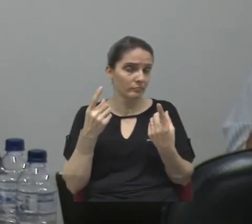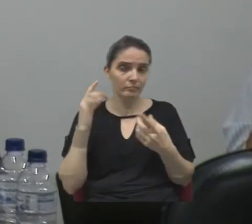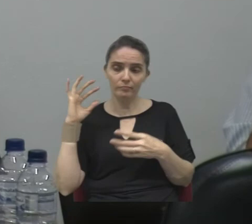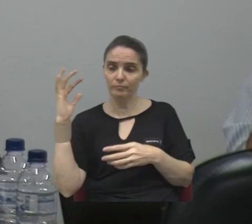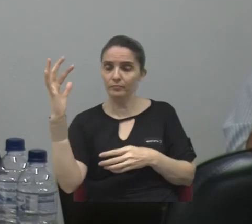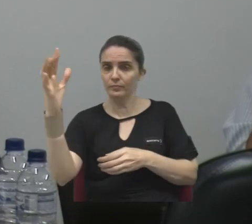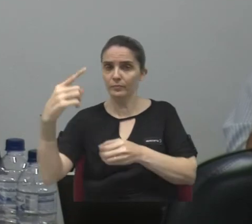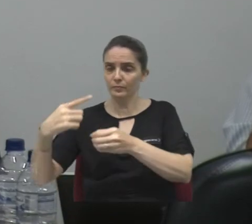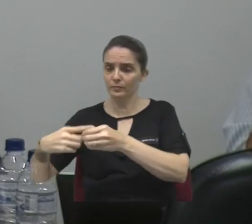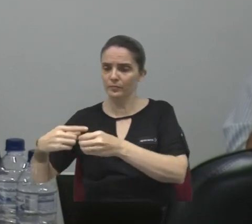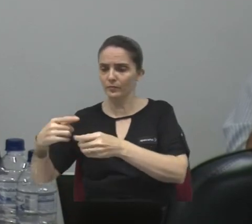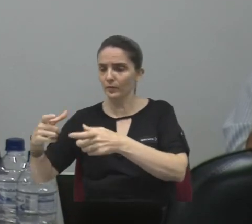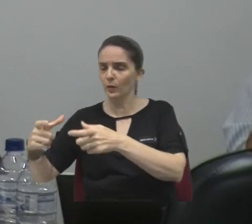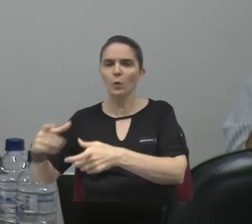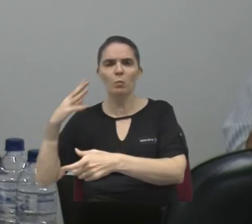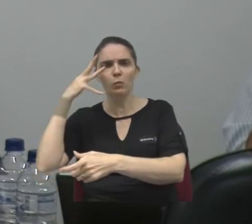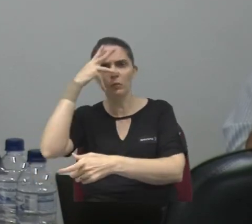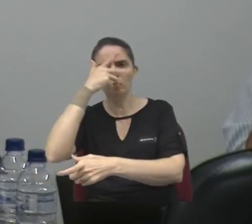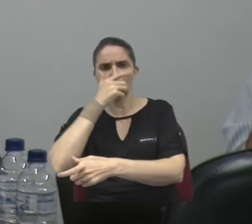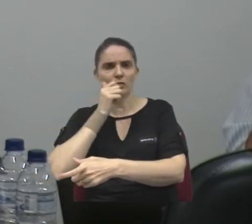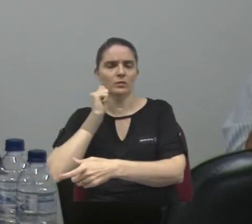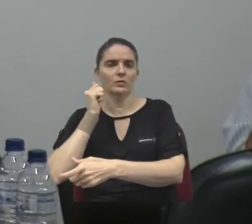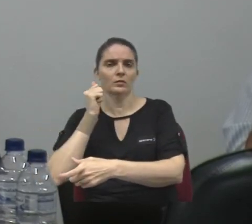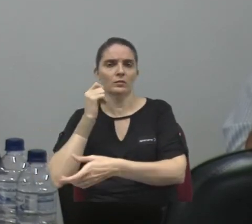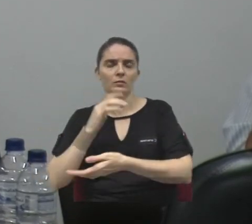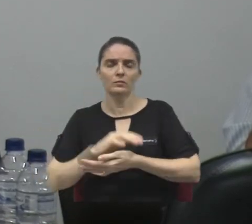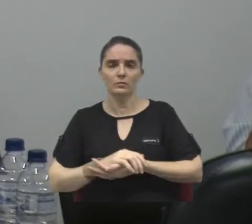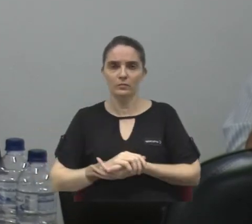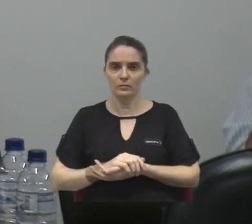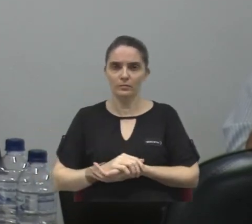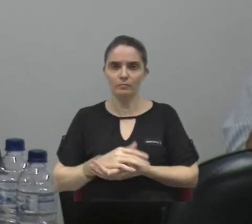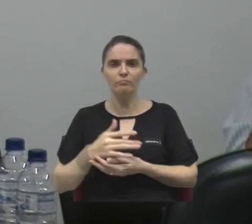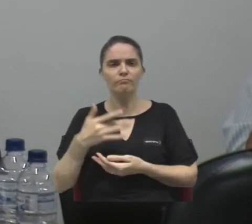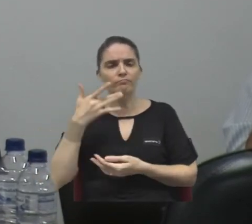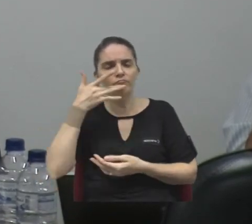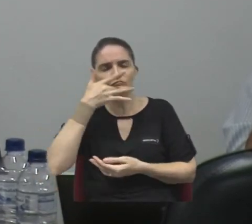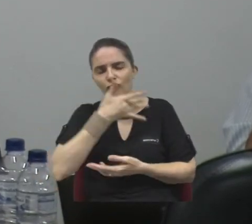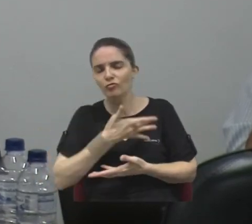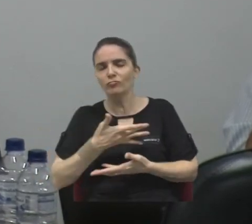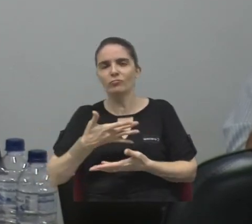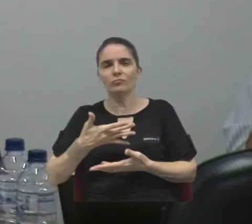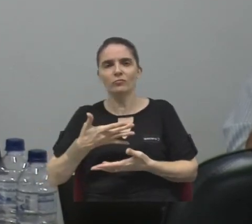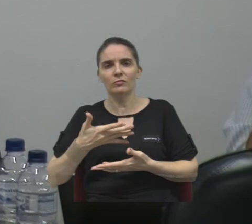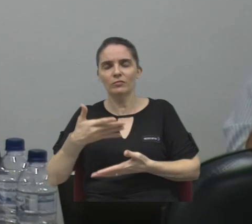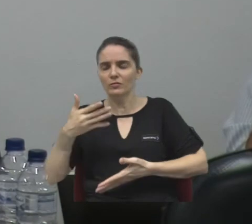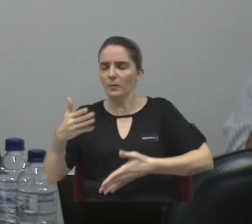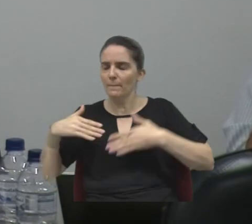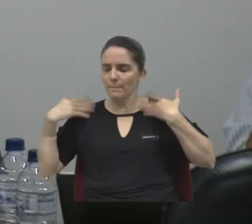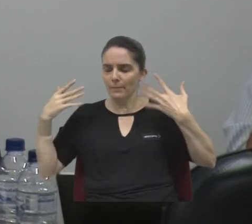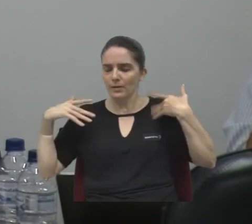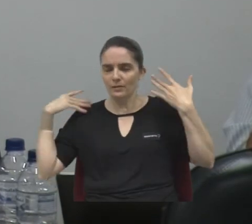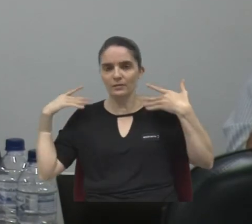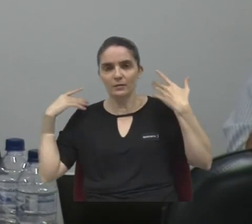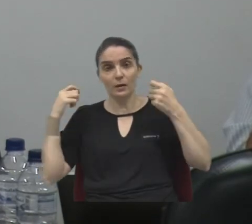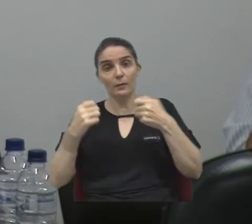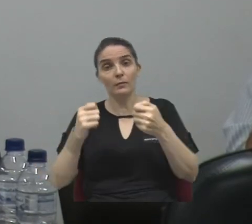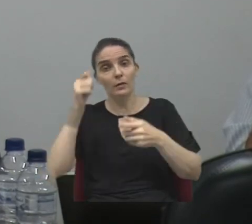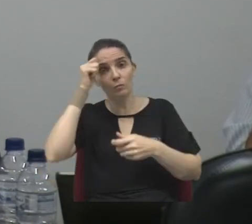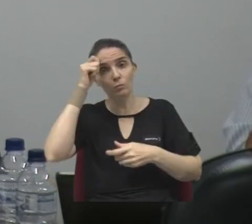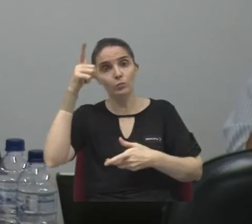bonito, arejado, né, gostoso. Eu acho que tem que ter sempre um olhar ali para atividades culturais,